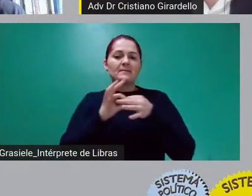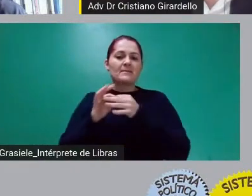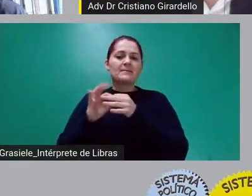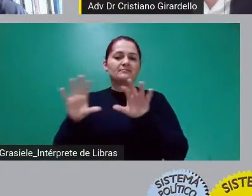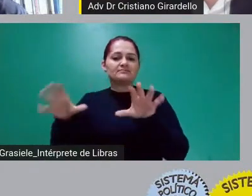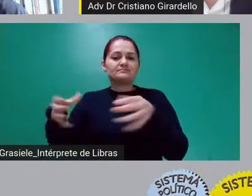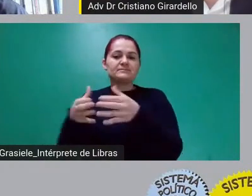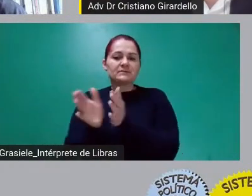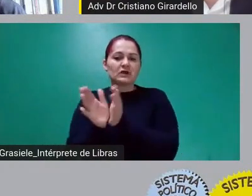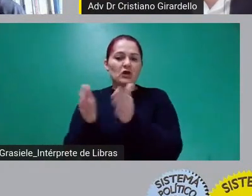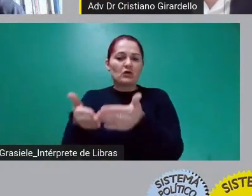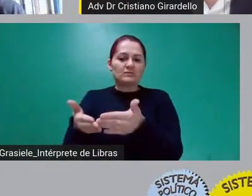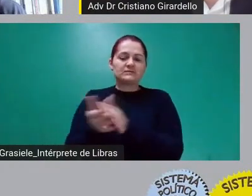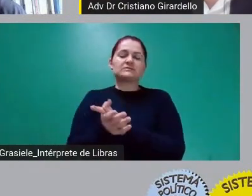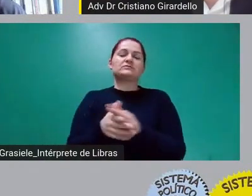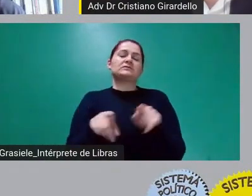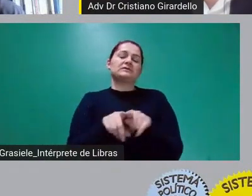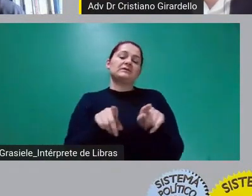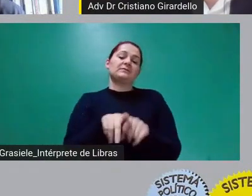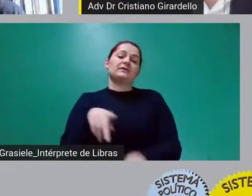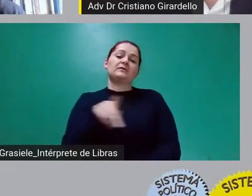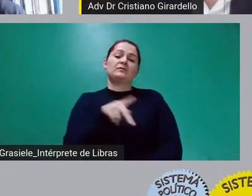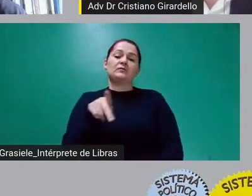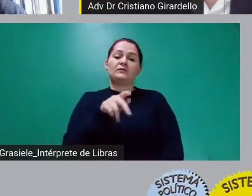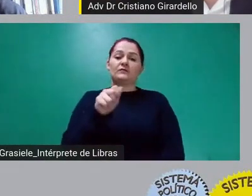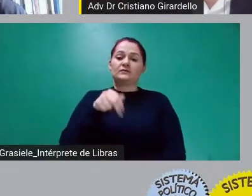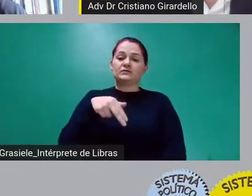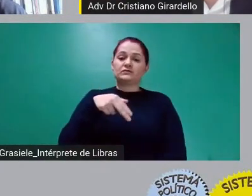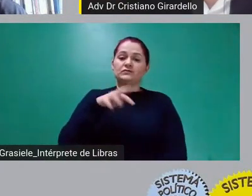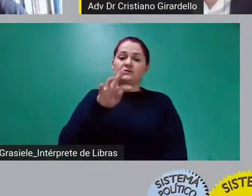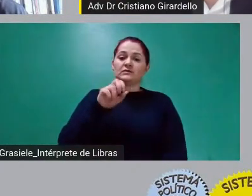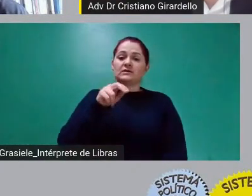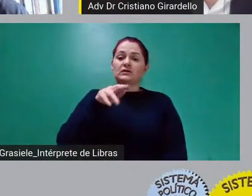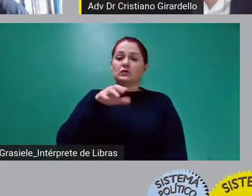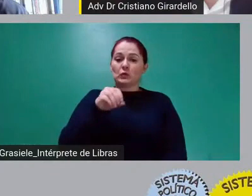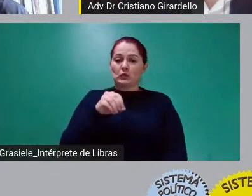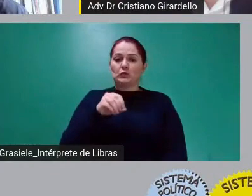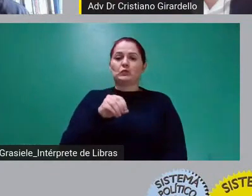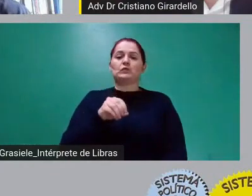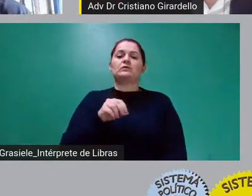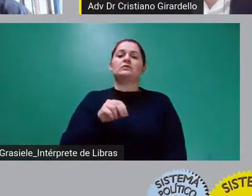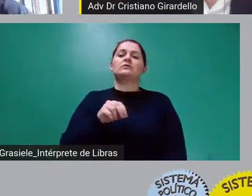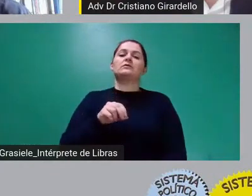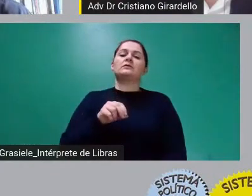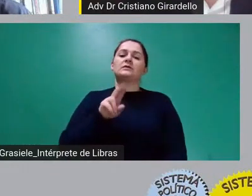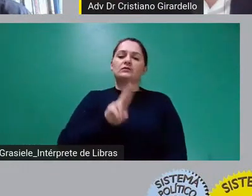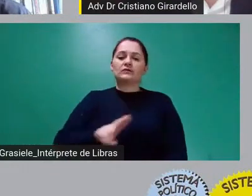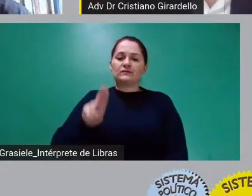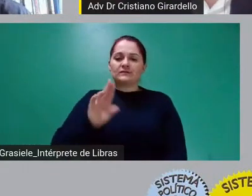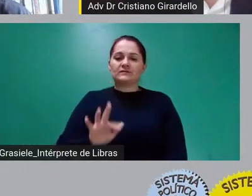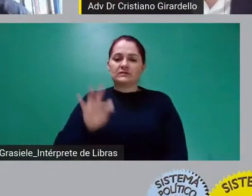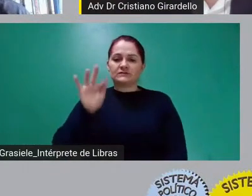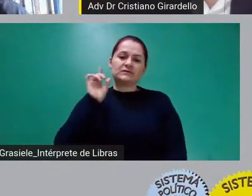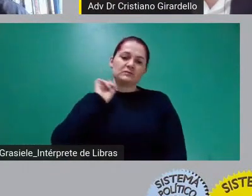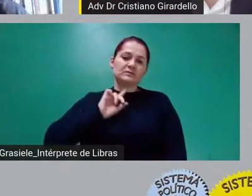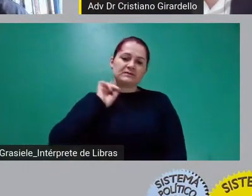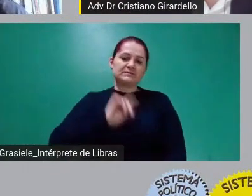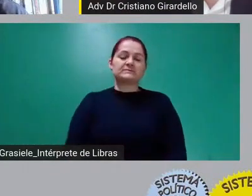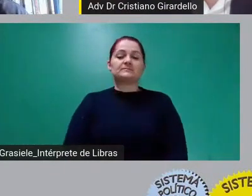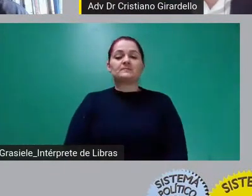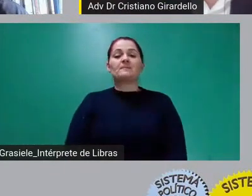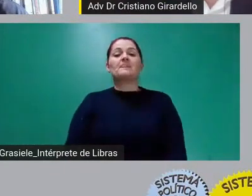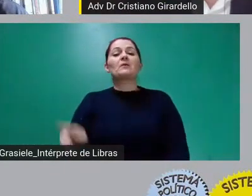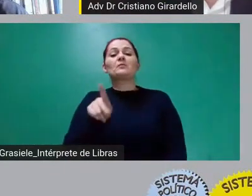Antônio Gomes de Vasconcelos, também da UFMG, uma grande rede. Professor Menezes, o senhor terá aí seus